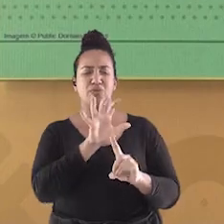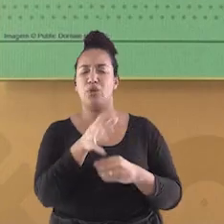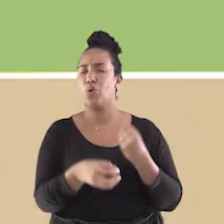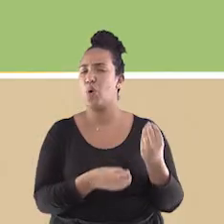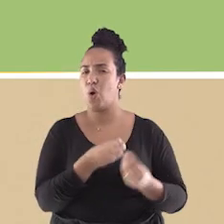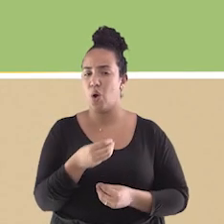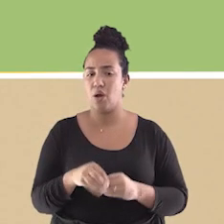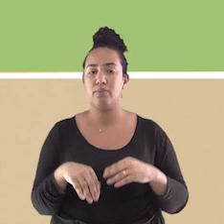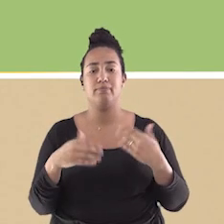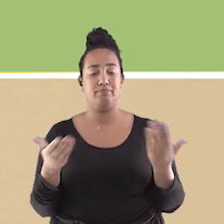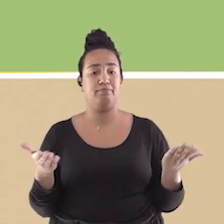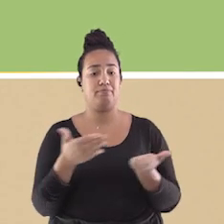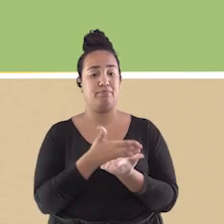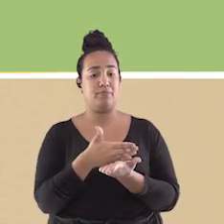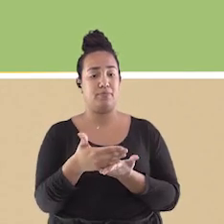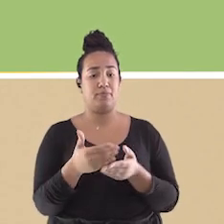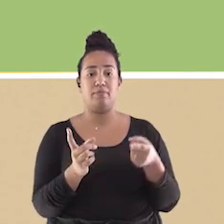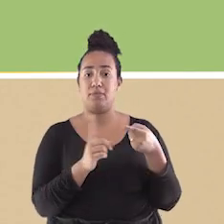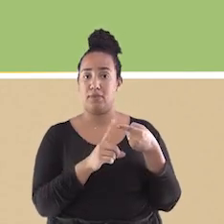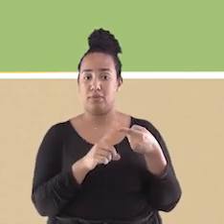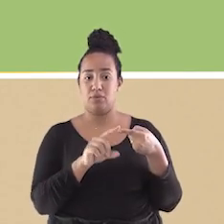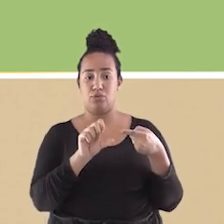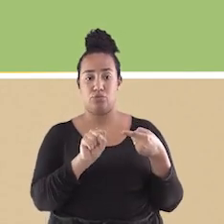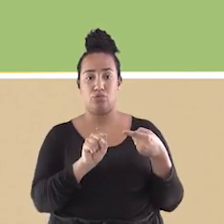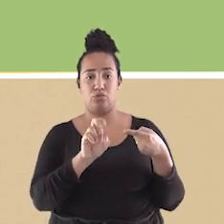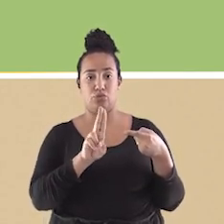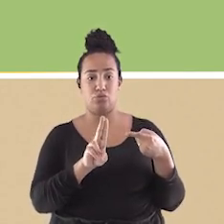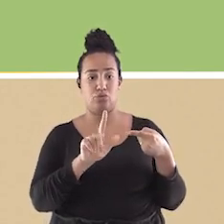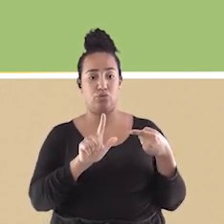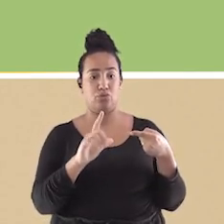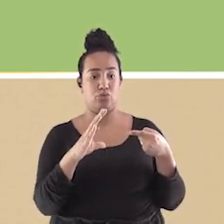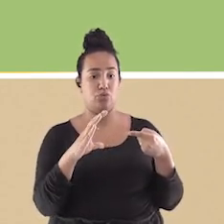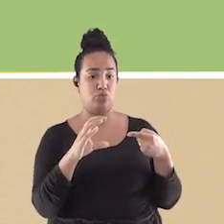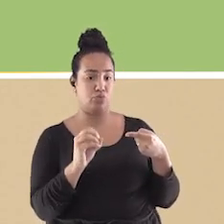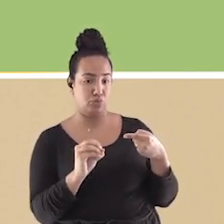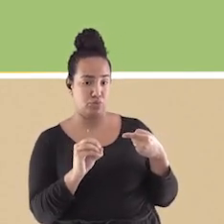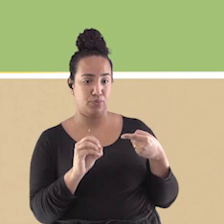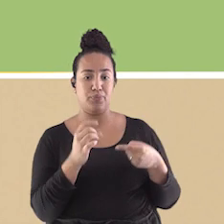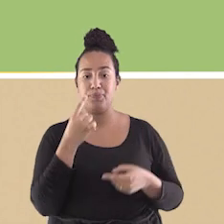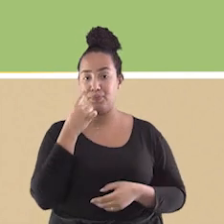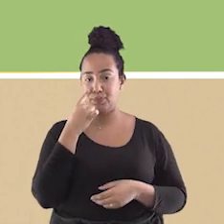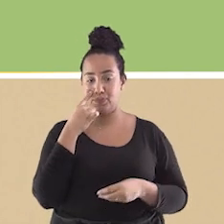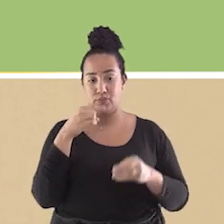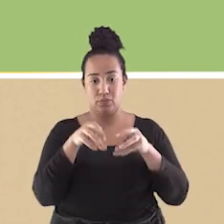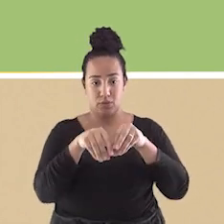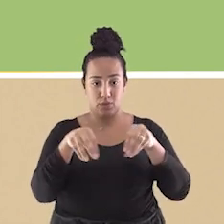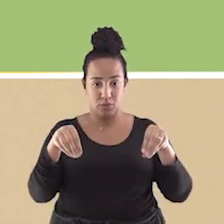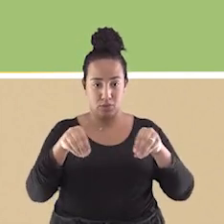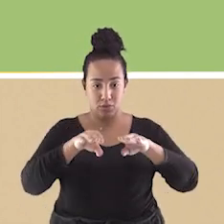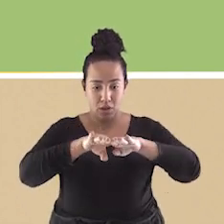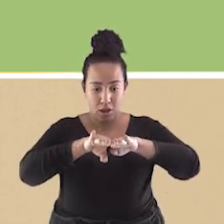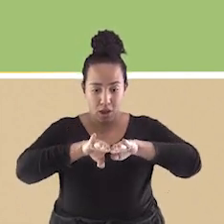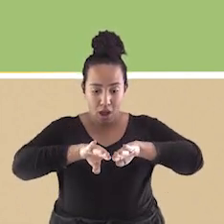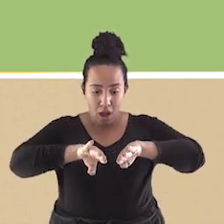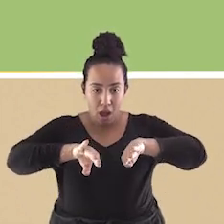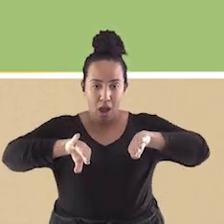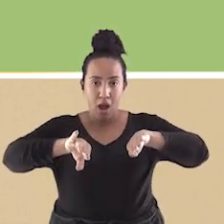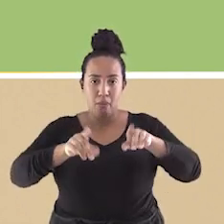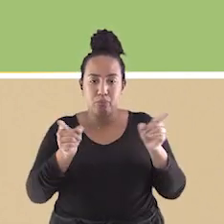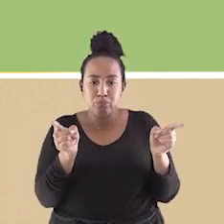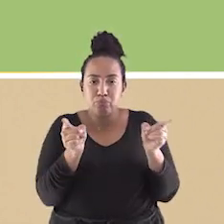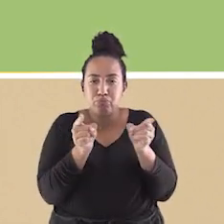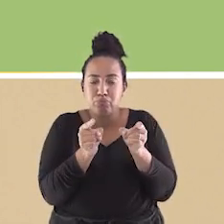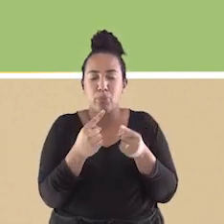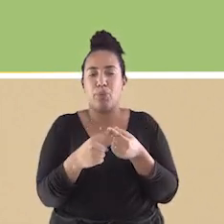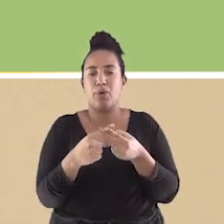terrestre? Vamos começar pelo sulco, que são pequenas aberturas no solo, geralmente